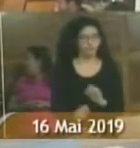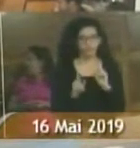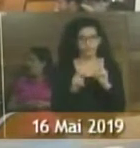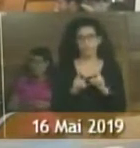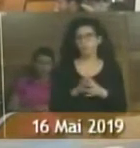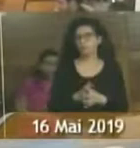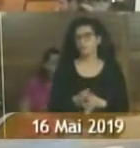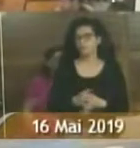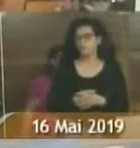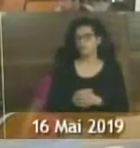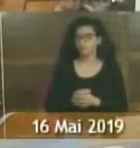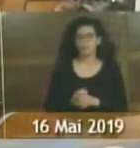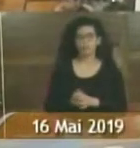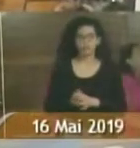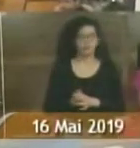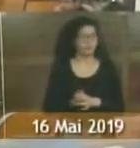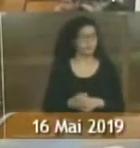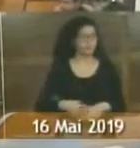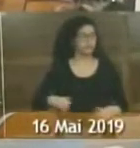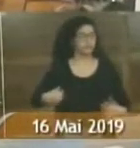Aprovado por 9 votos.